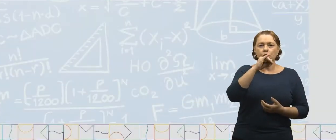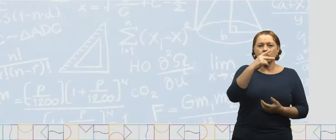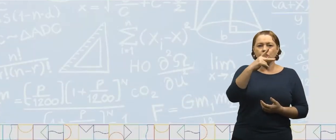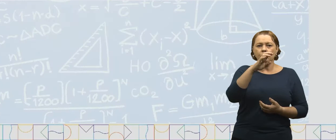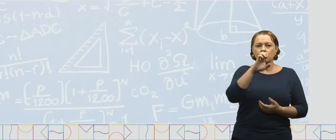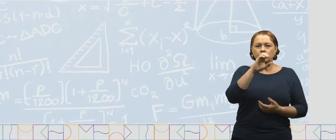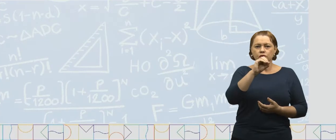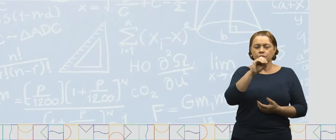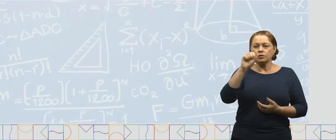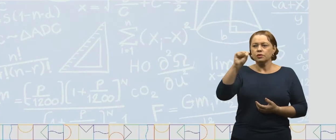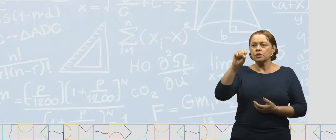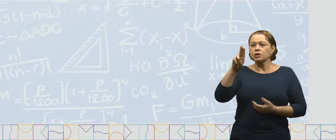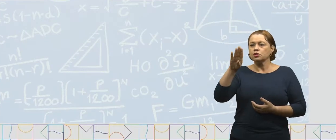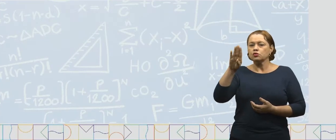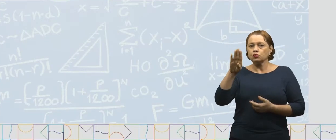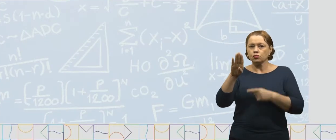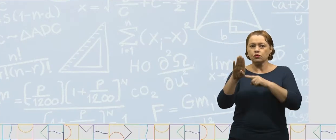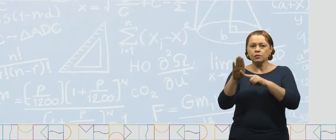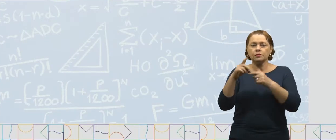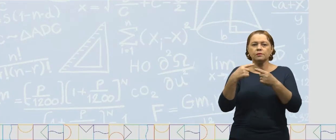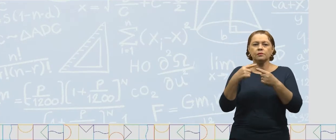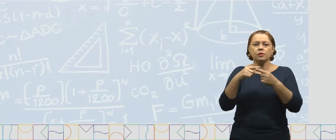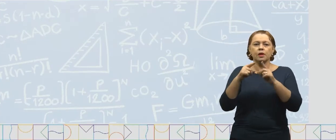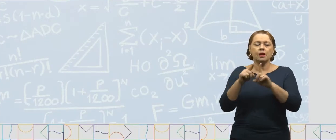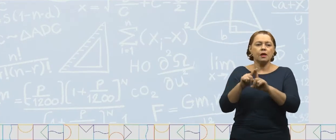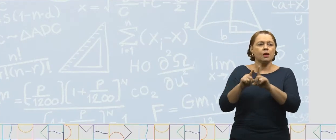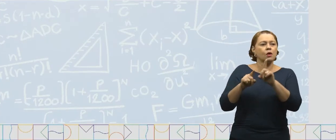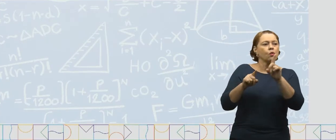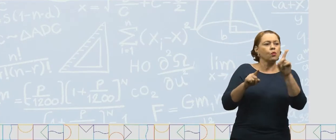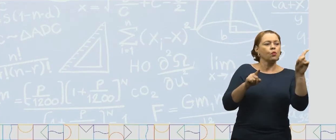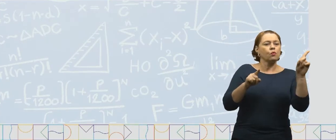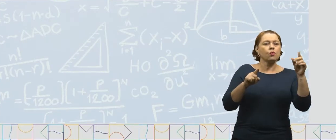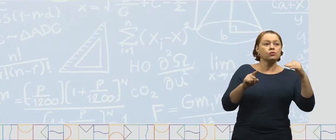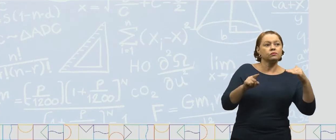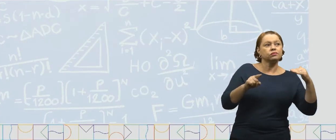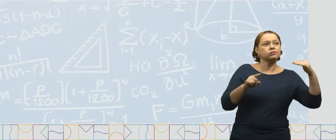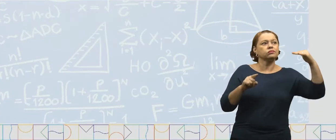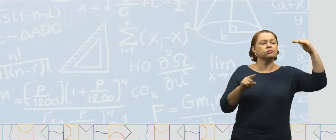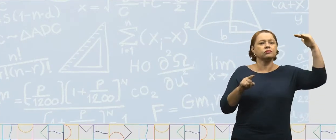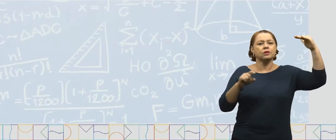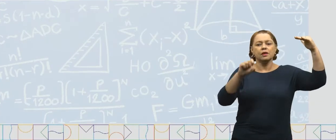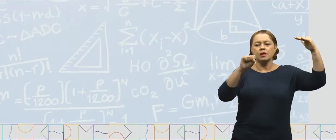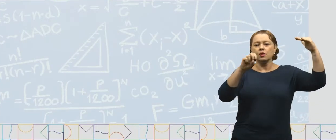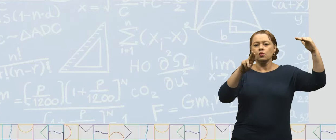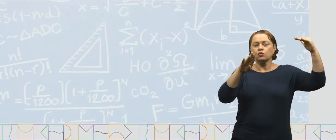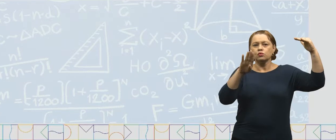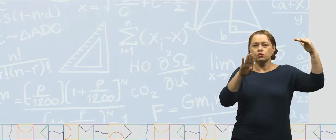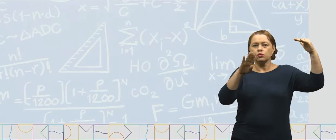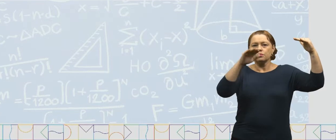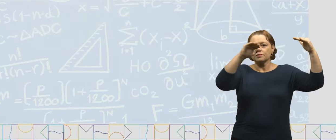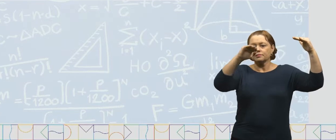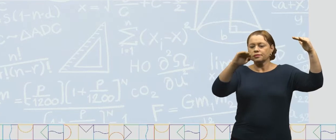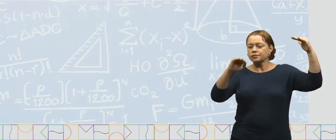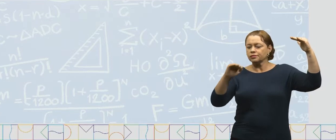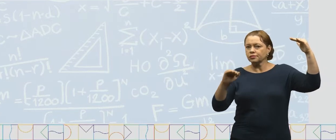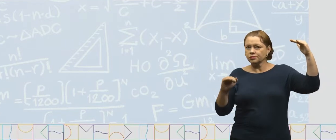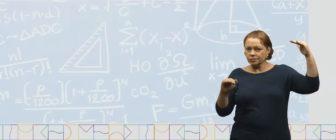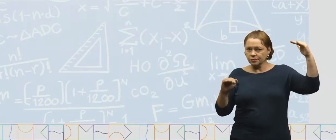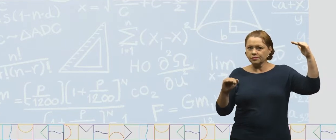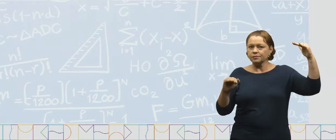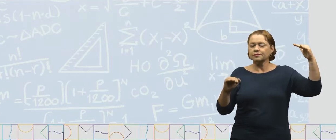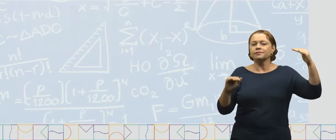que do sentido do múltiplo é para aumentar e do sentido dos submúltiplos são